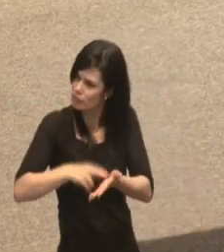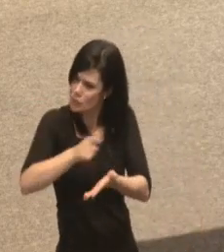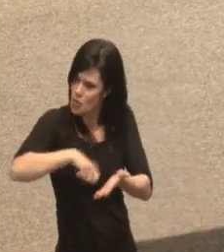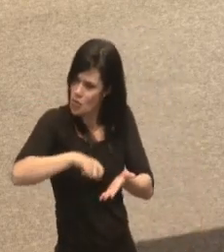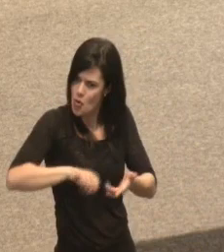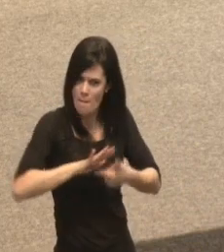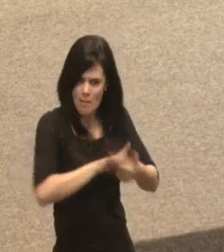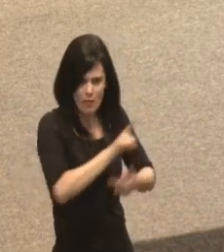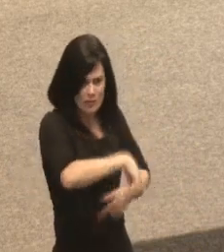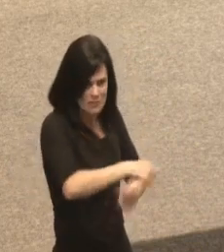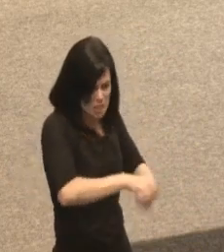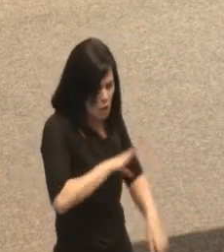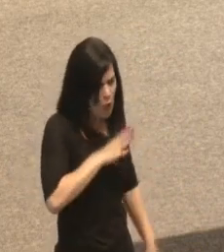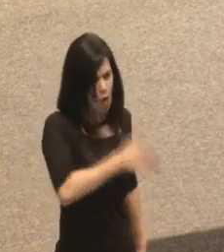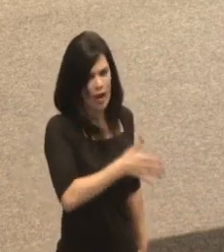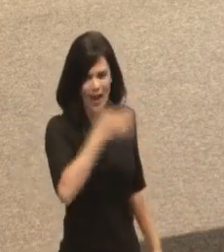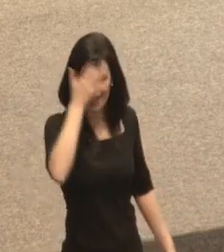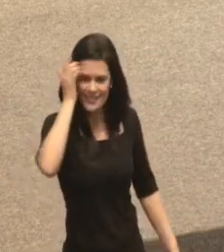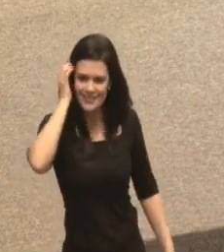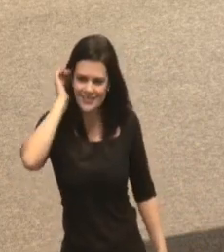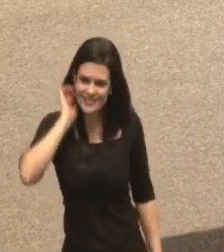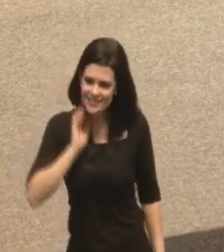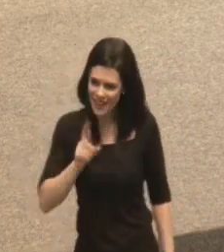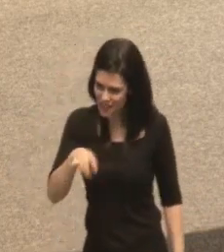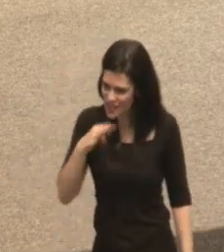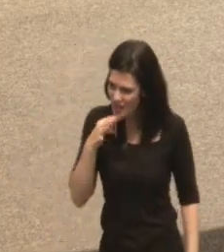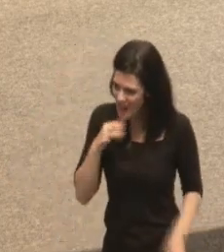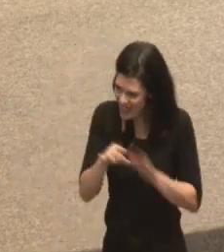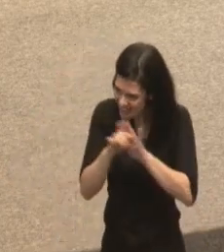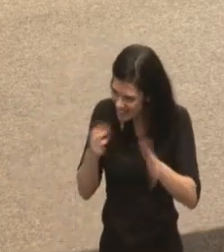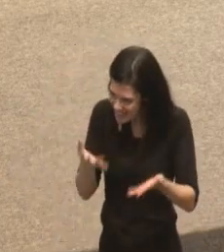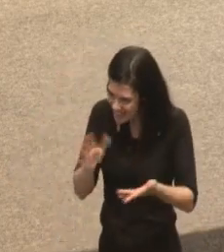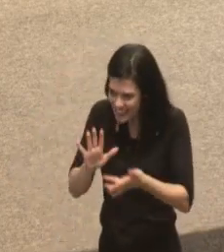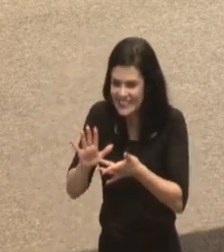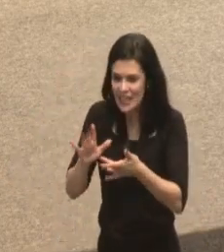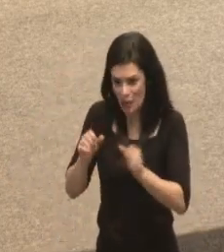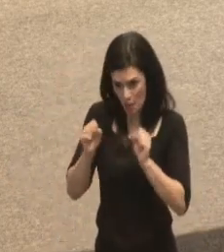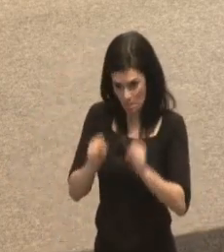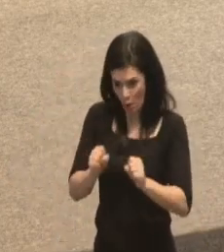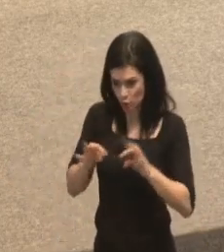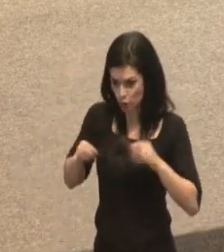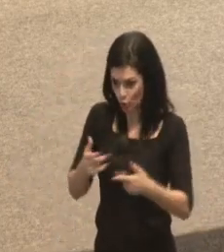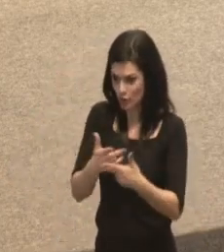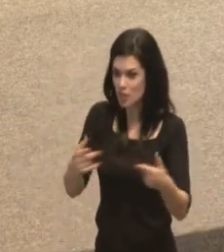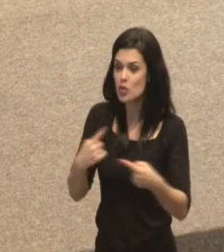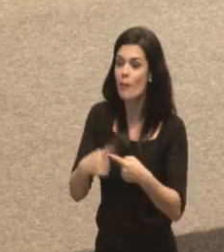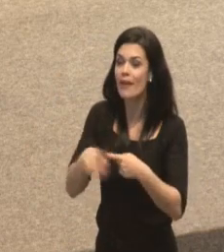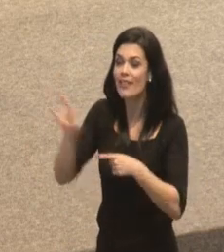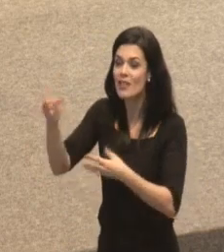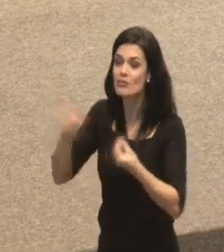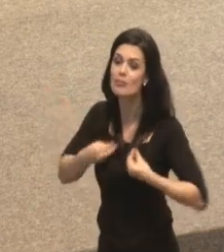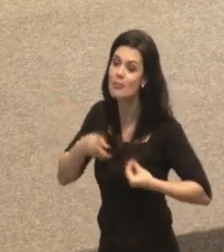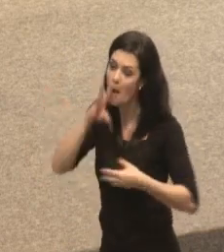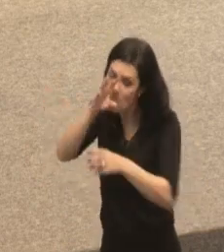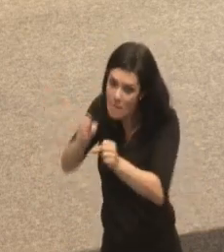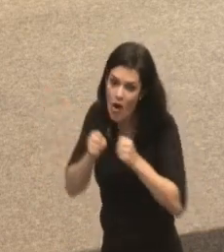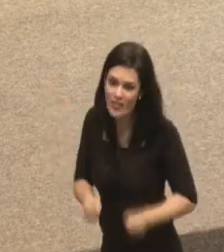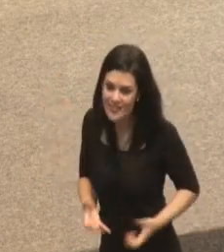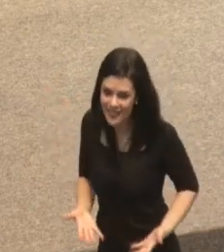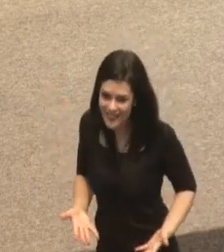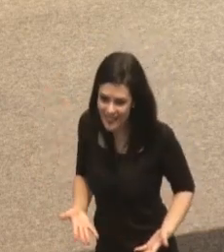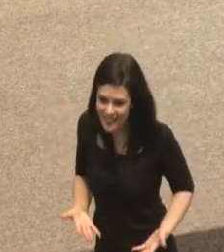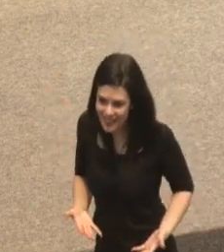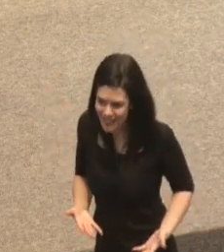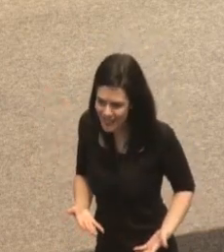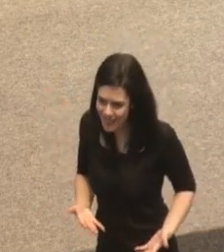naquele que me fortalece. Você conhece esse versículo? Já falou alguma vez? Maravilha. Irmãos, quando Paulo escreveu essa carta, os